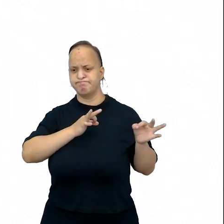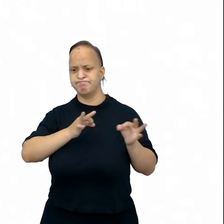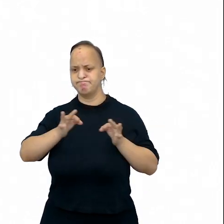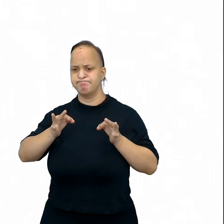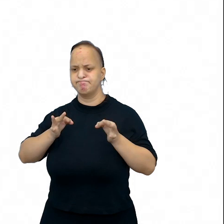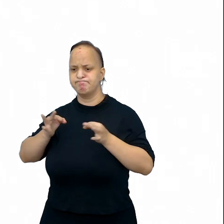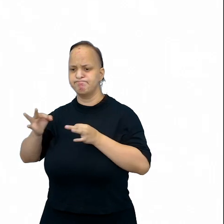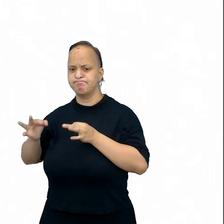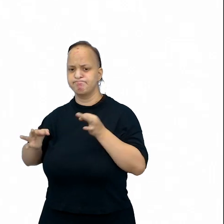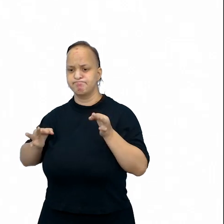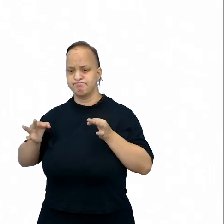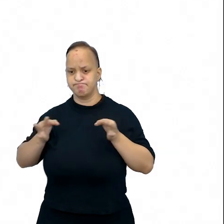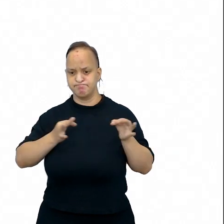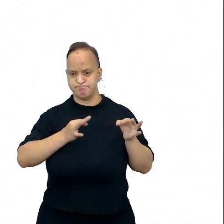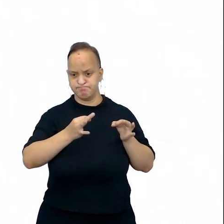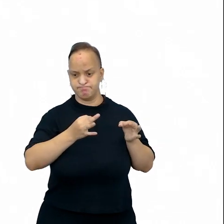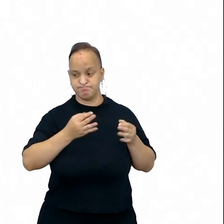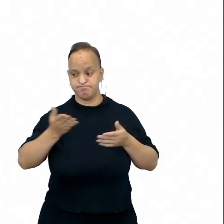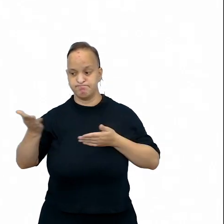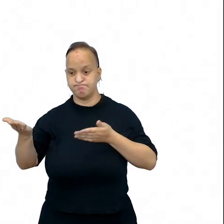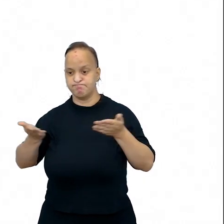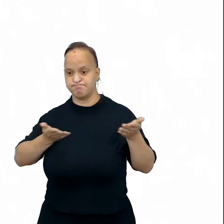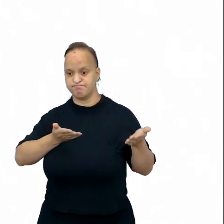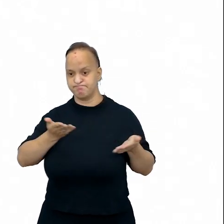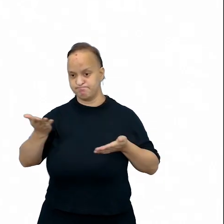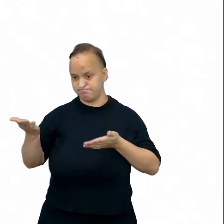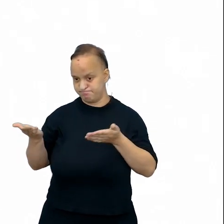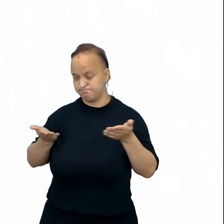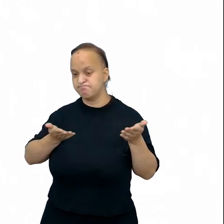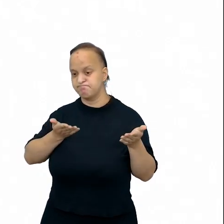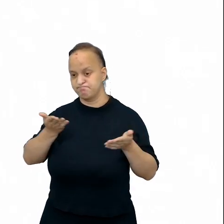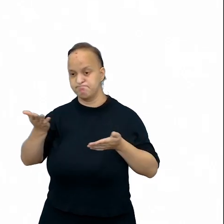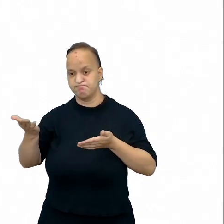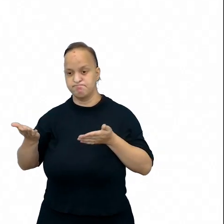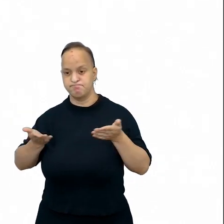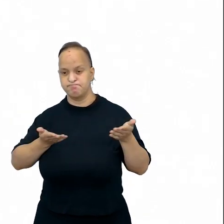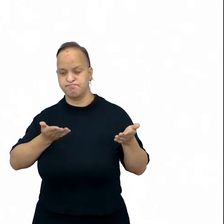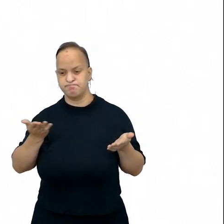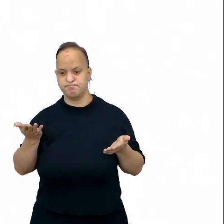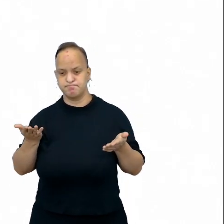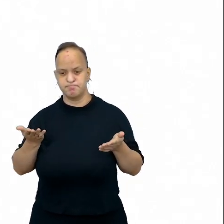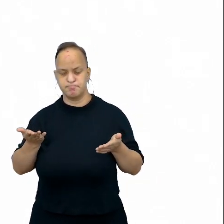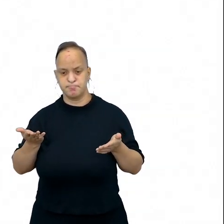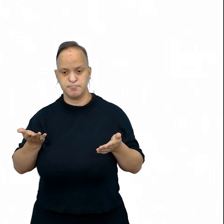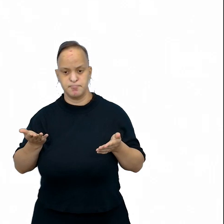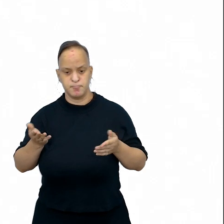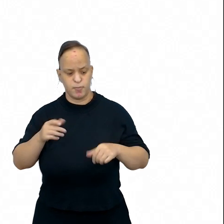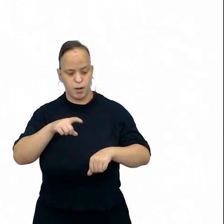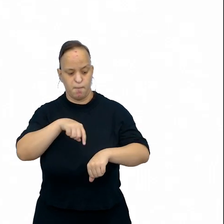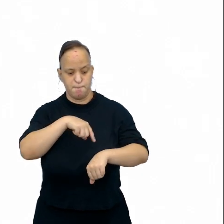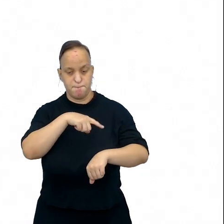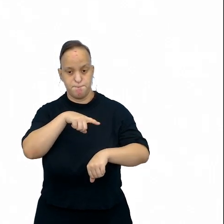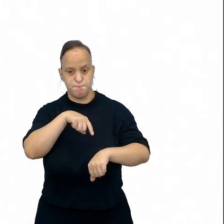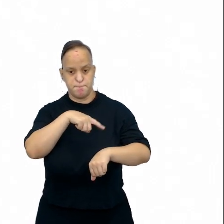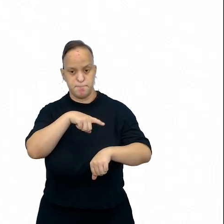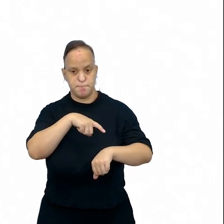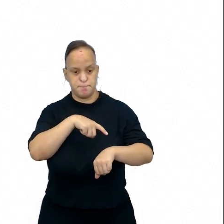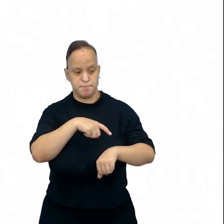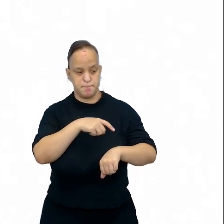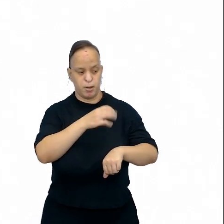se faça a intermediação, né, o moderador, permitindo um tempo para cada um desses